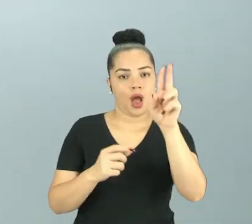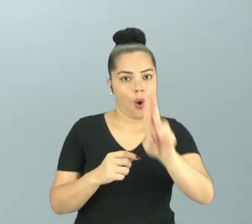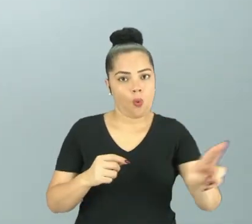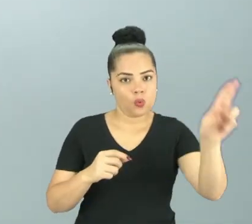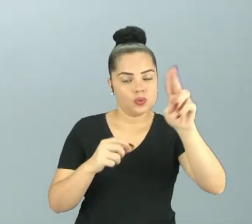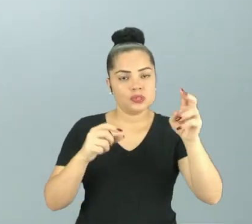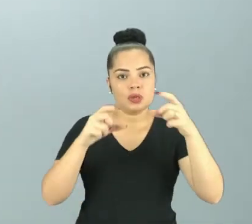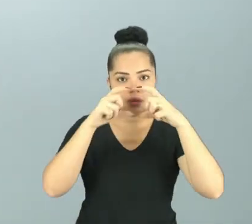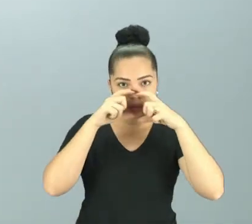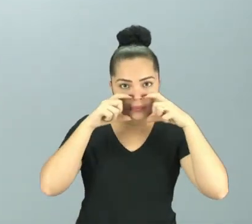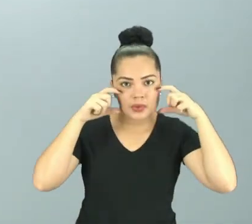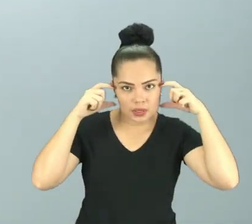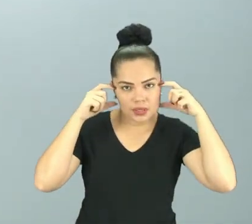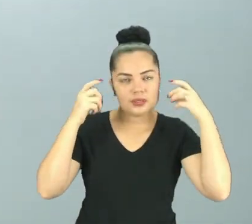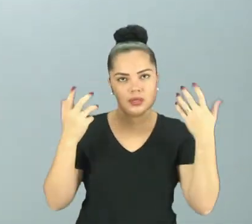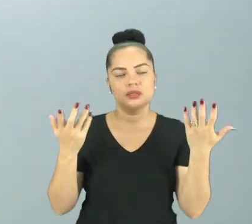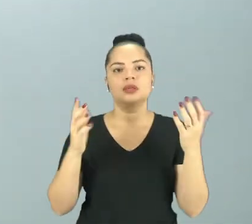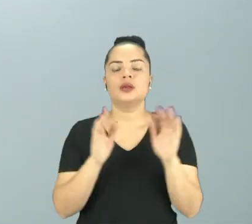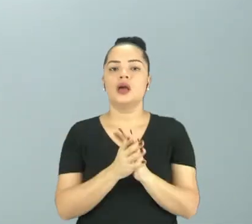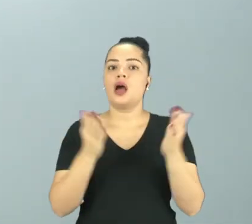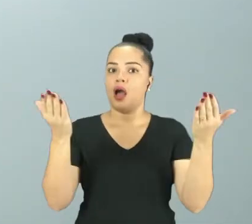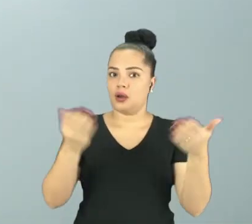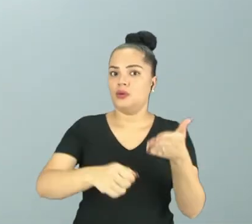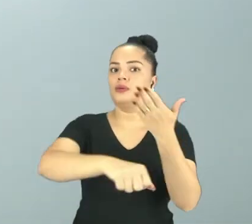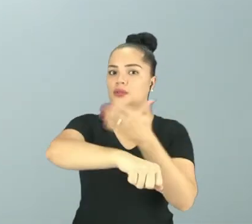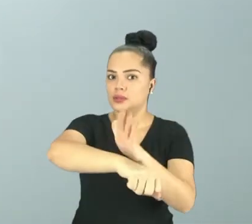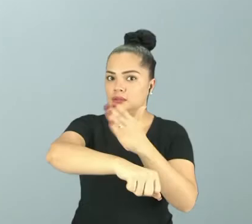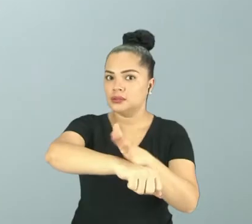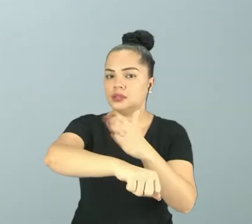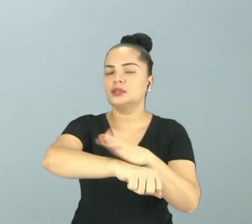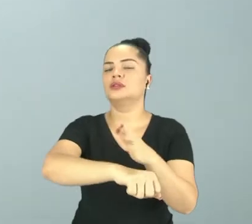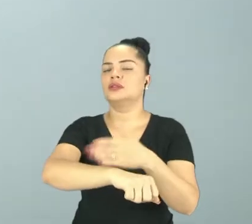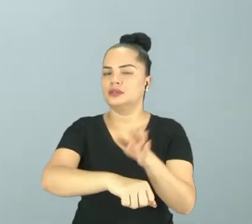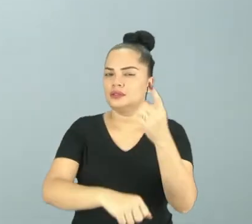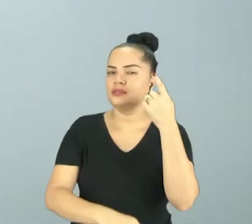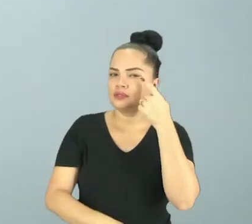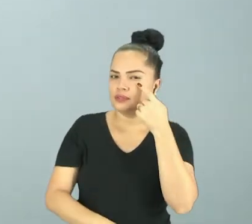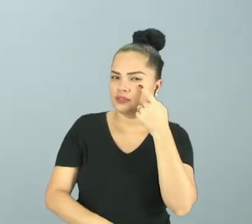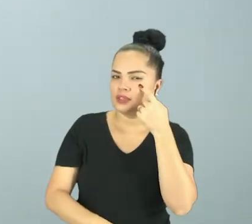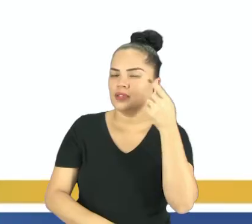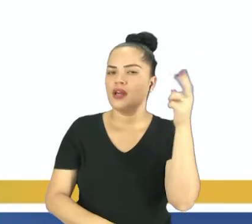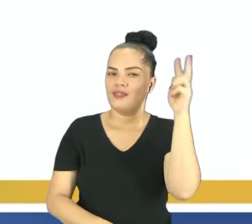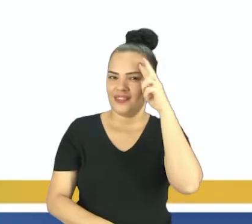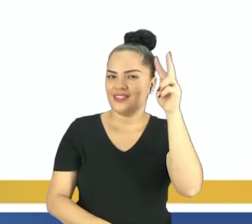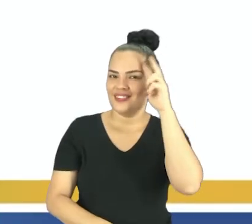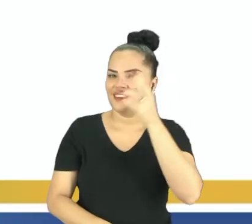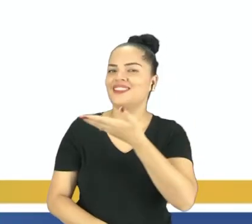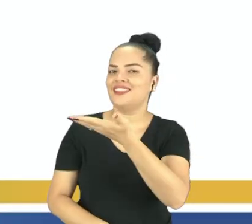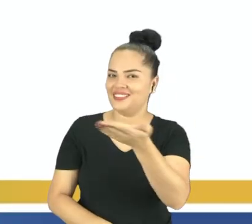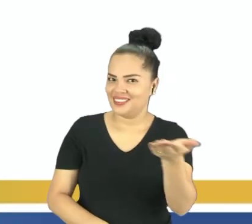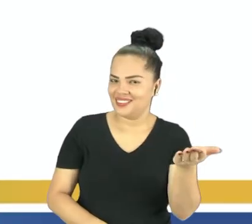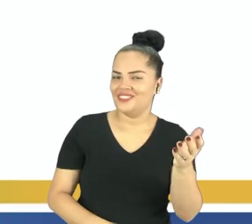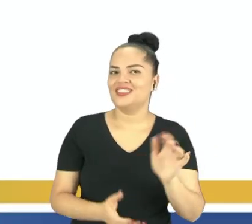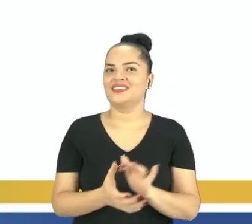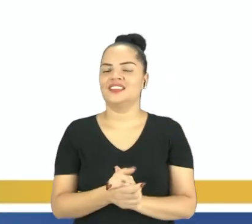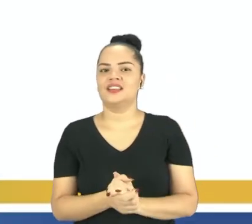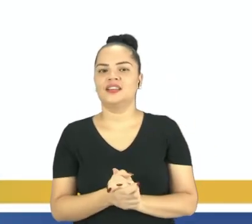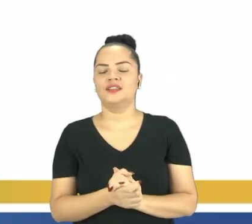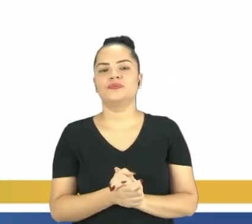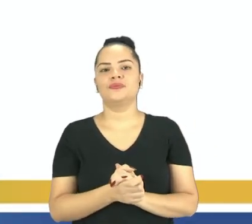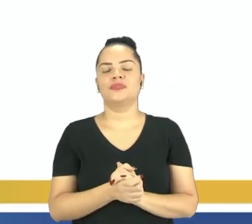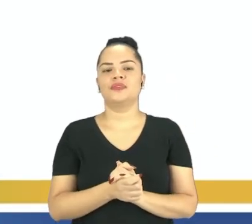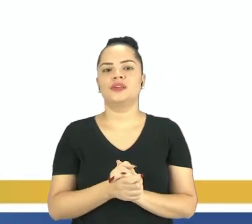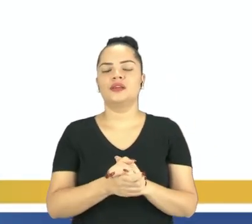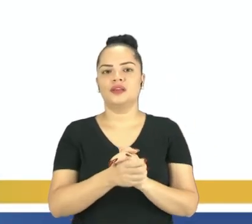questão do imperativo, nós vamos agora fazer o exercising para ver se vocês estão lembrando. Então vamos lá, o nosso exercising para os imperativos